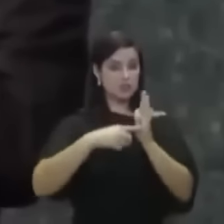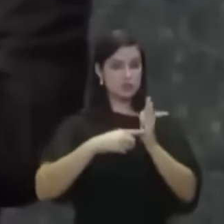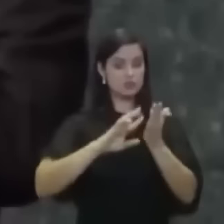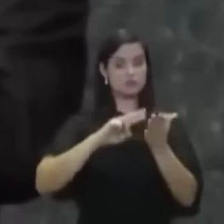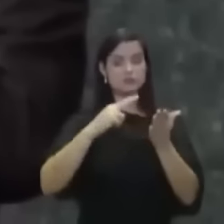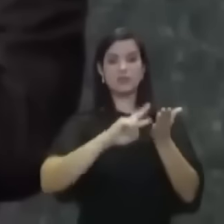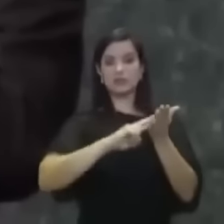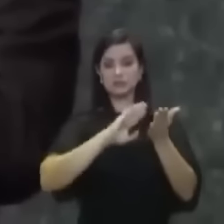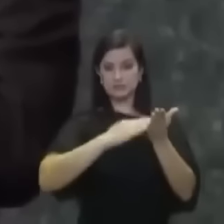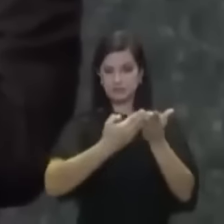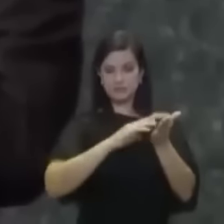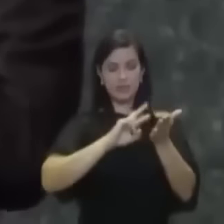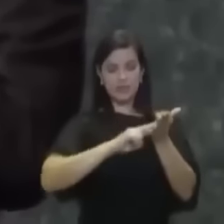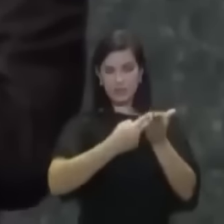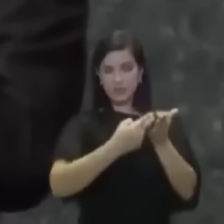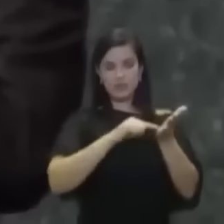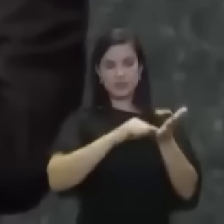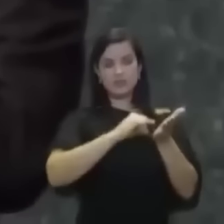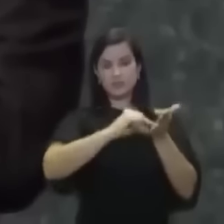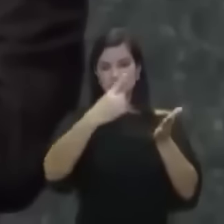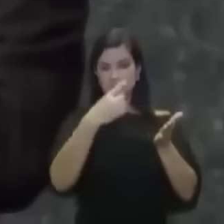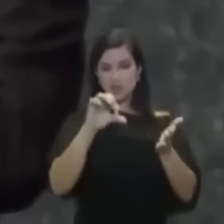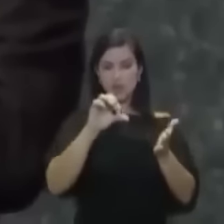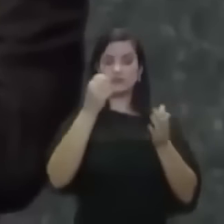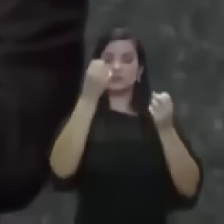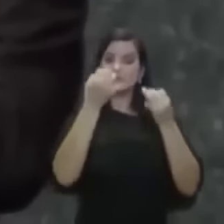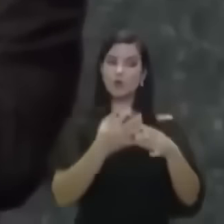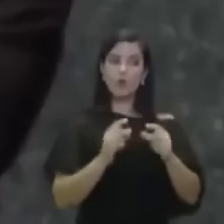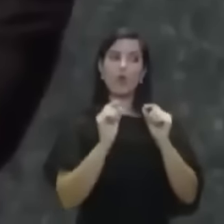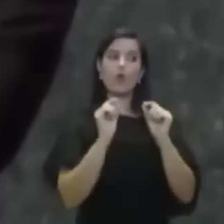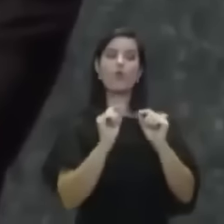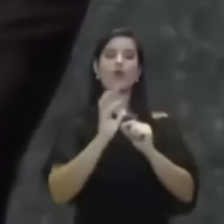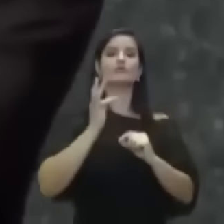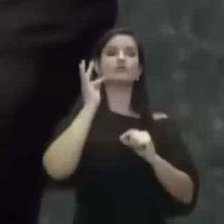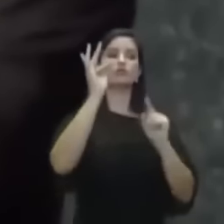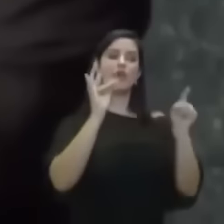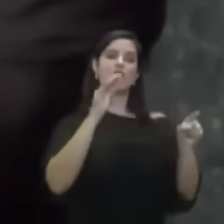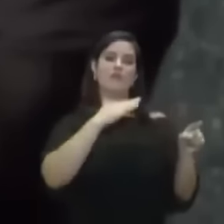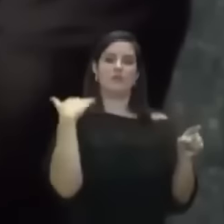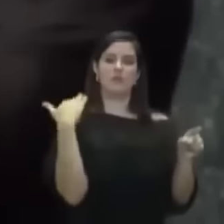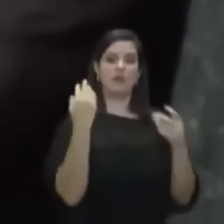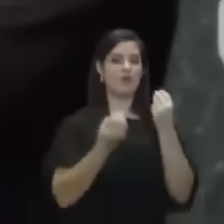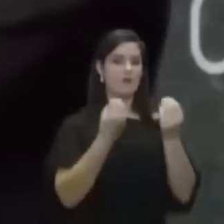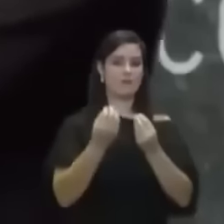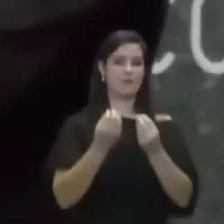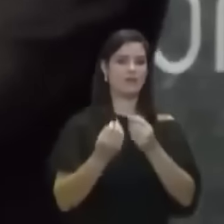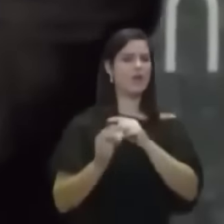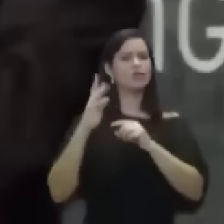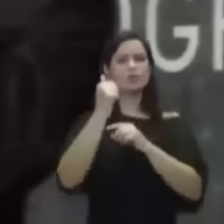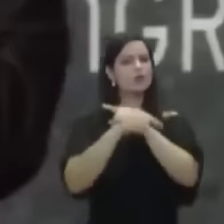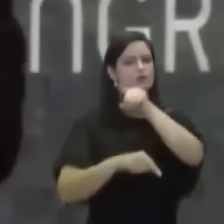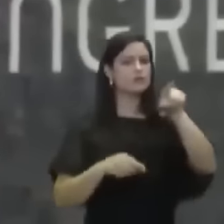isto para significar com que gênero de morte Pedro havia de glorificar a Deus. Todos vocês